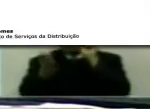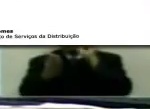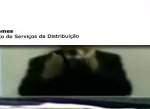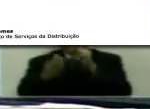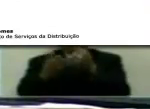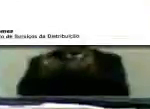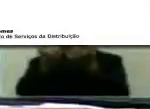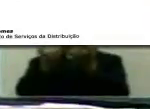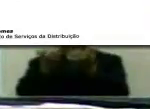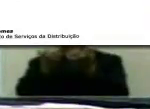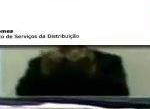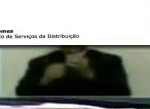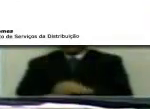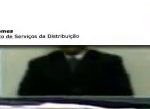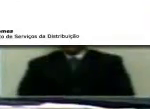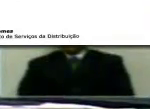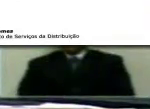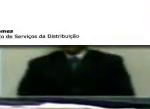foi endereçado.